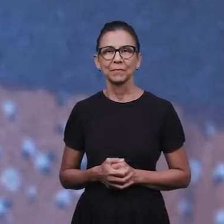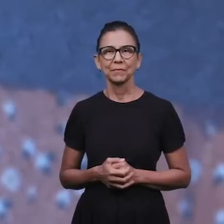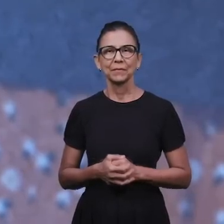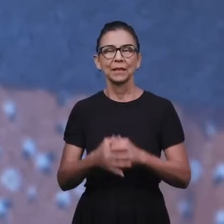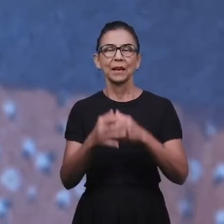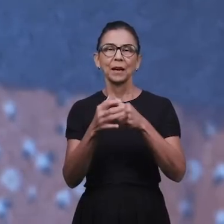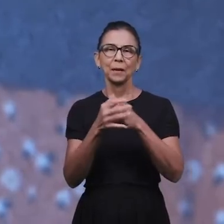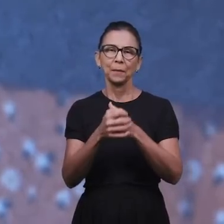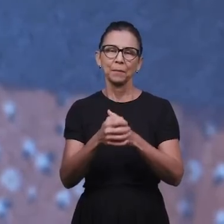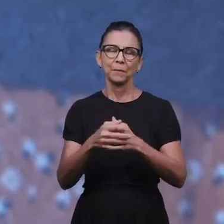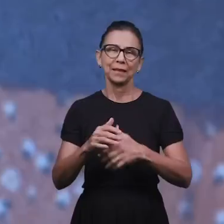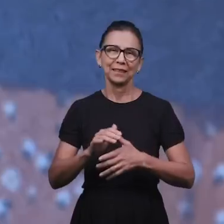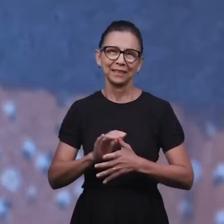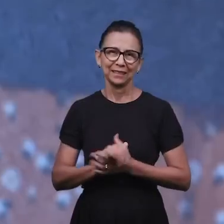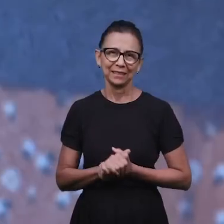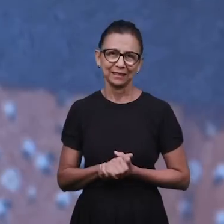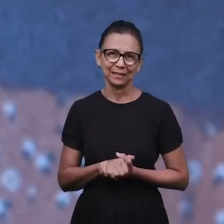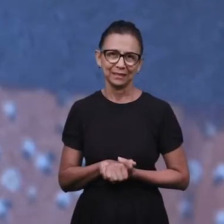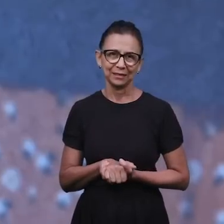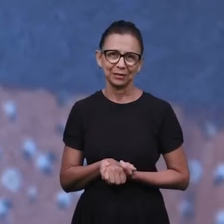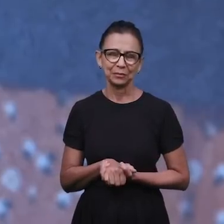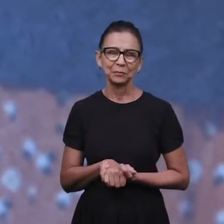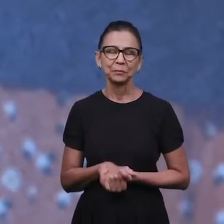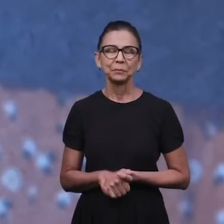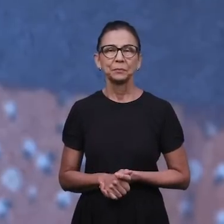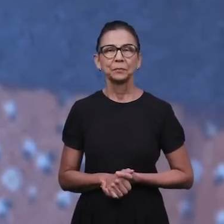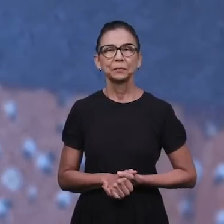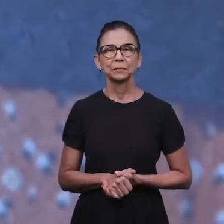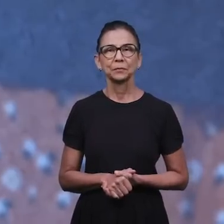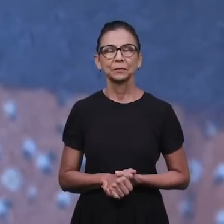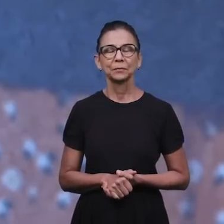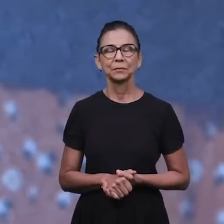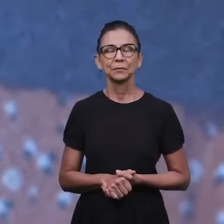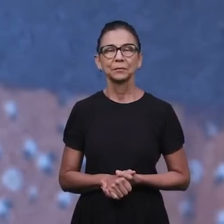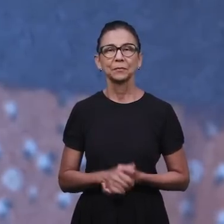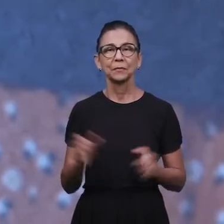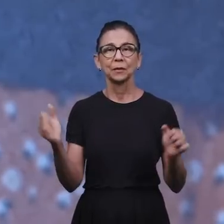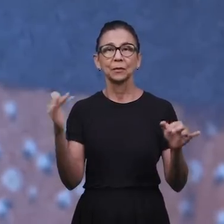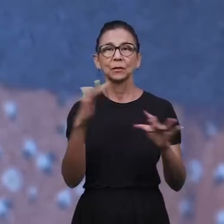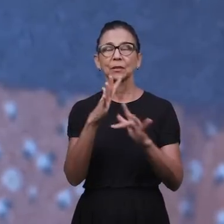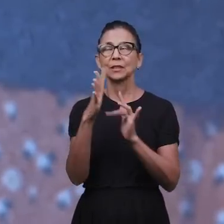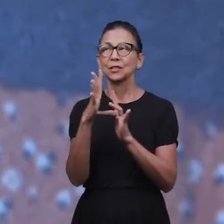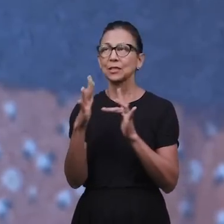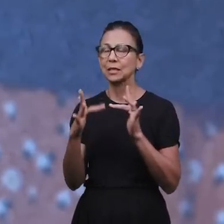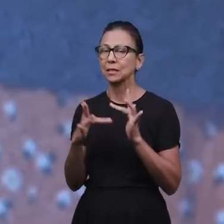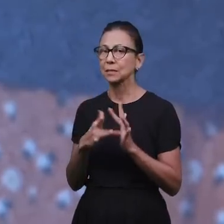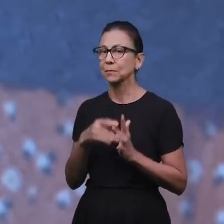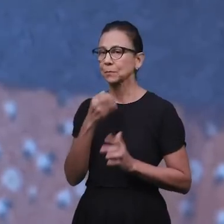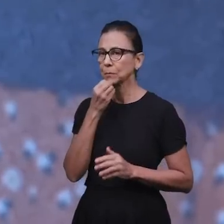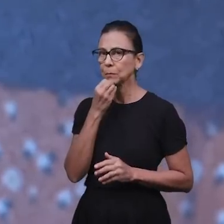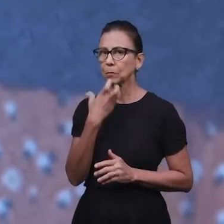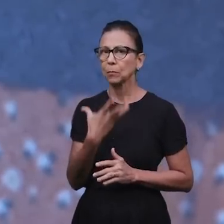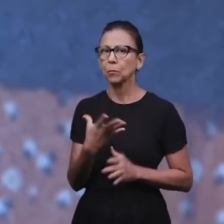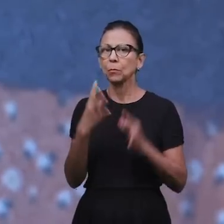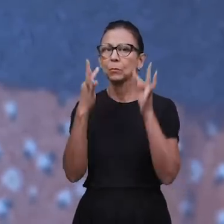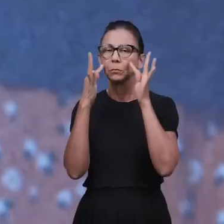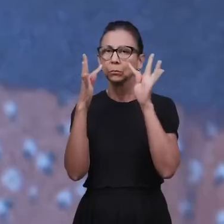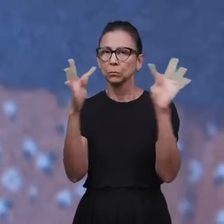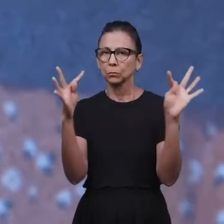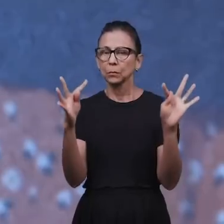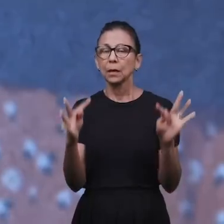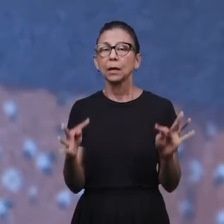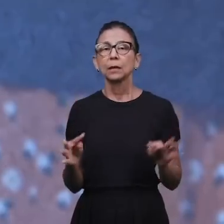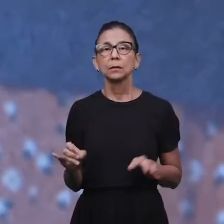Muito bom o seu testemunho. Aliás, eu aproveito também para mandar um abraço para o seu pastor Walter Babo, que inclusive é conselheiro também, membro do Conselho Presbiteral,